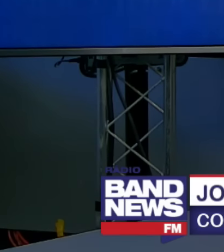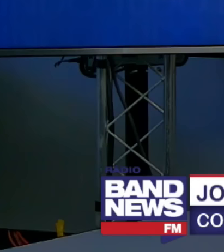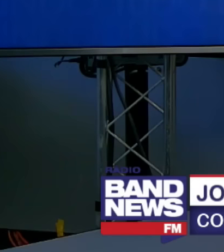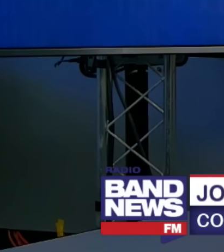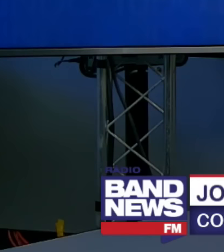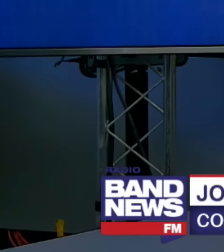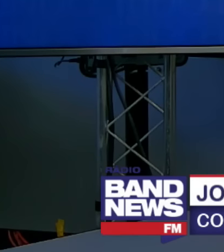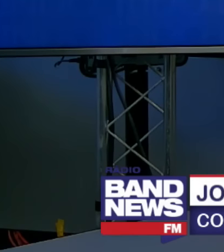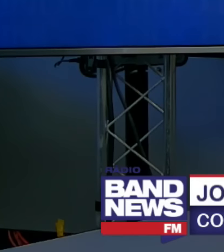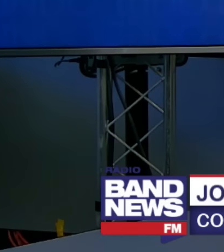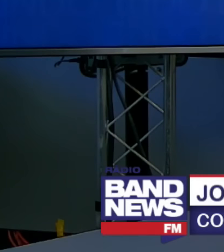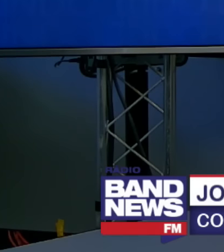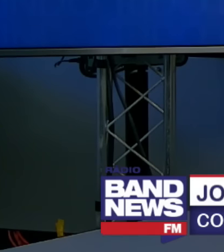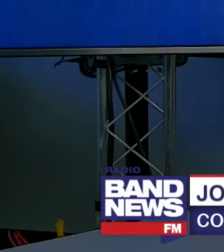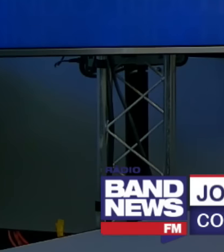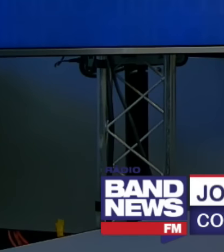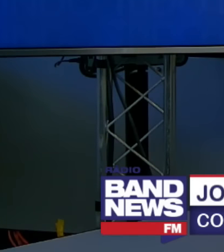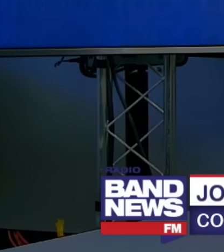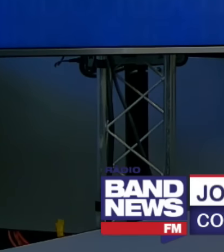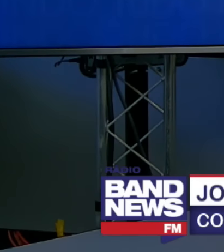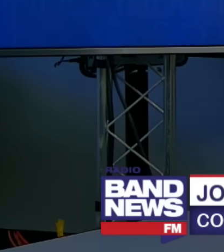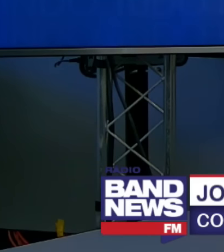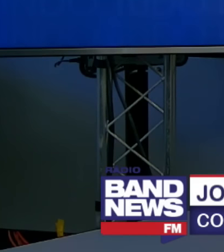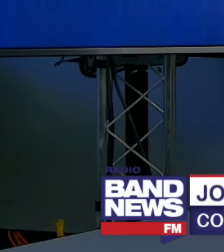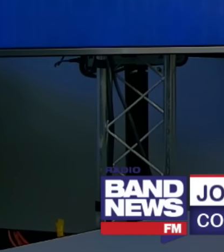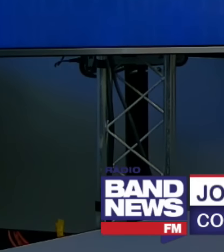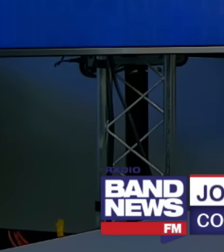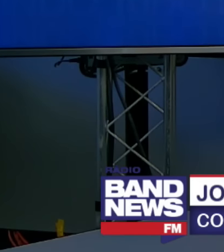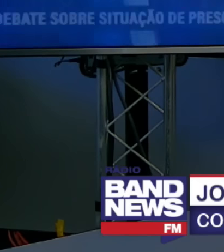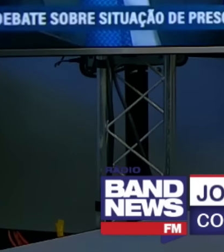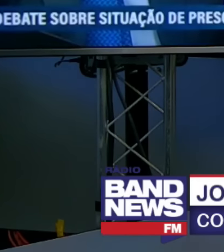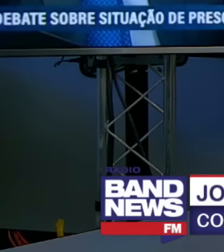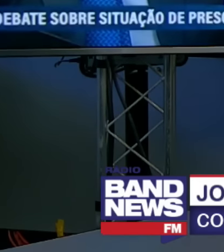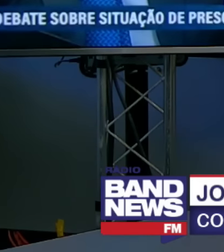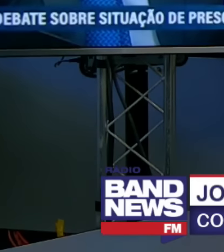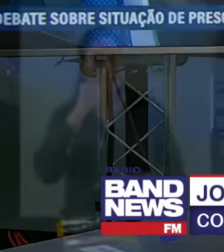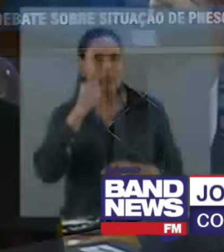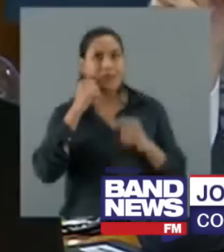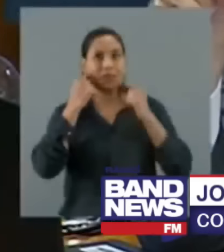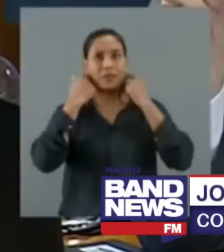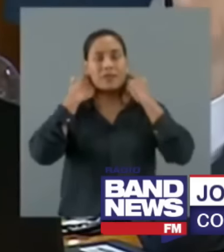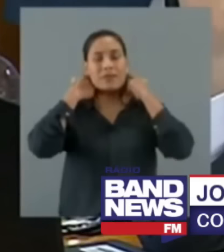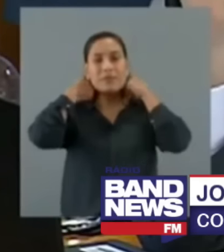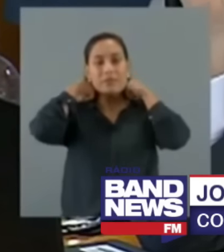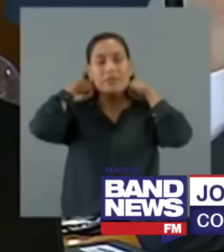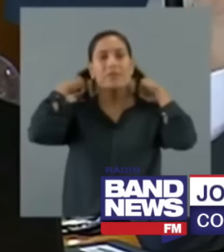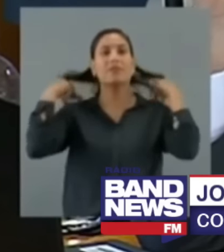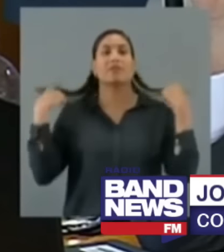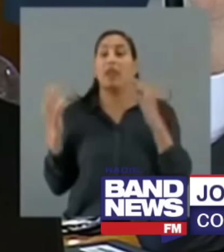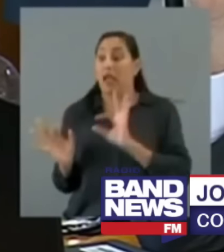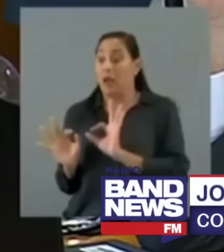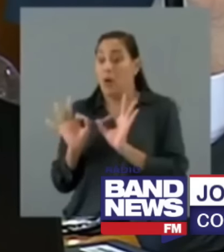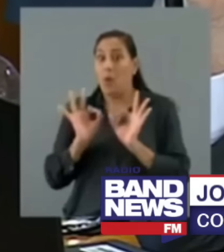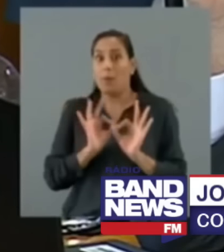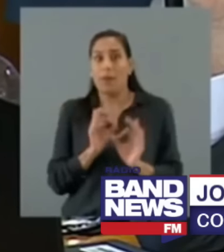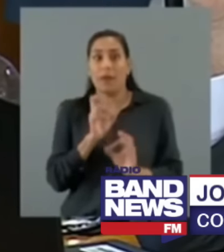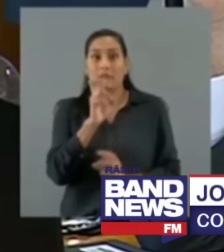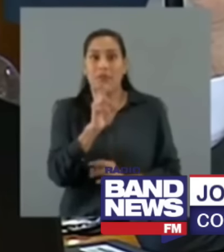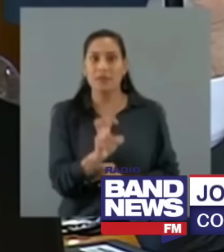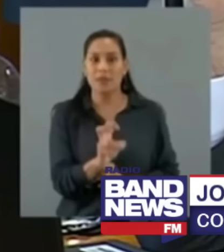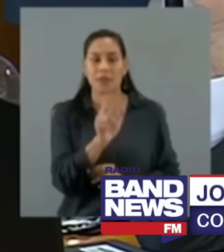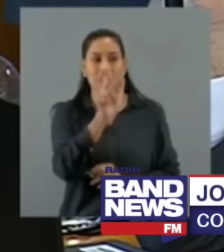senado ele falou sobre uma narrativa inexistente olha qual é a narrativa cinco